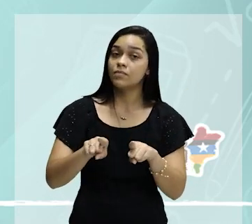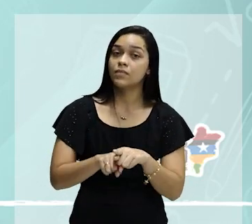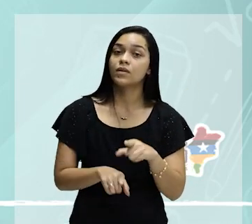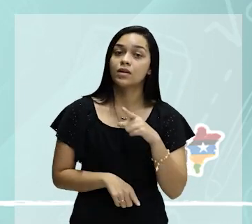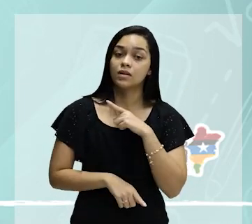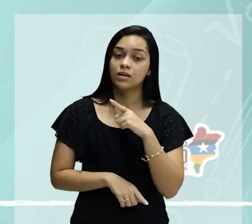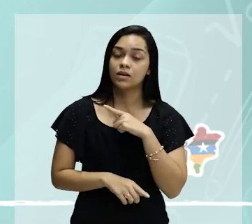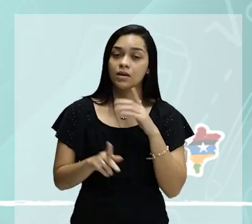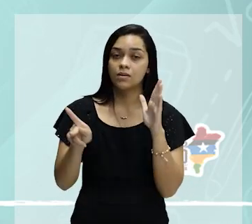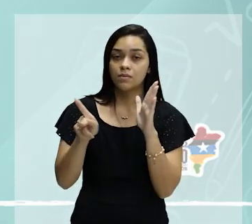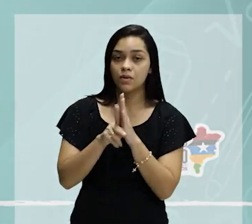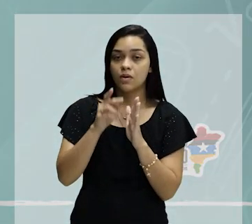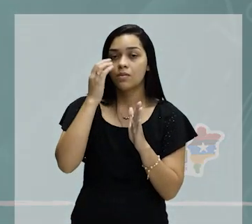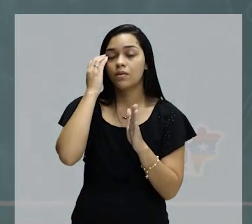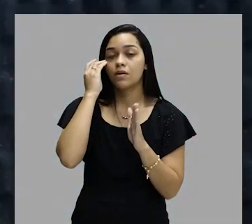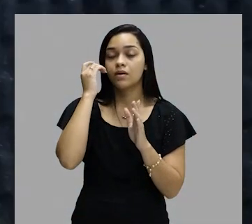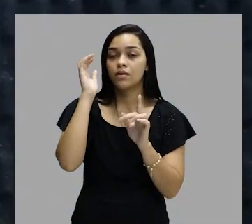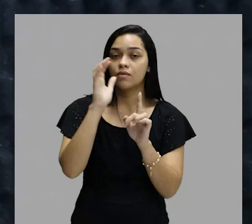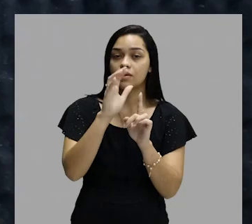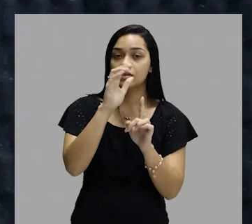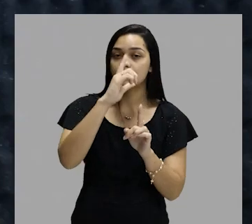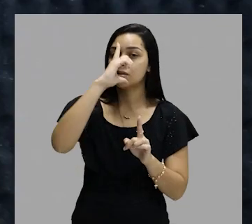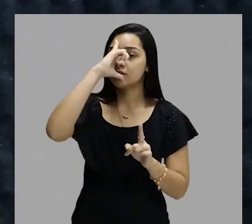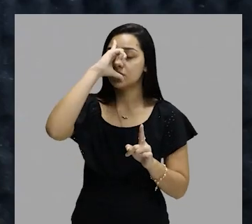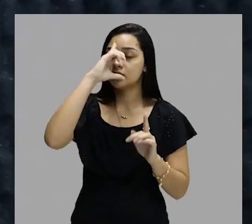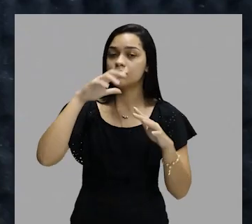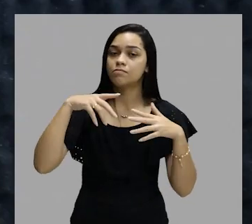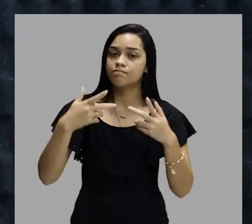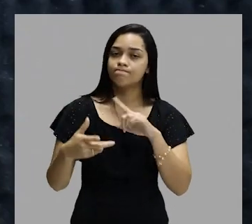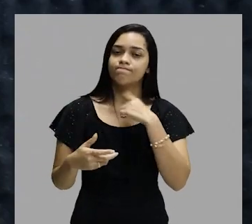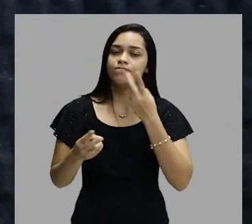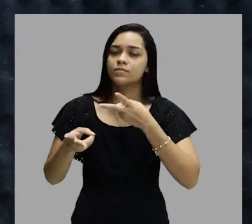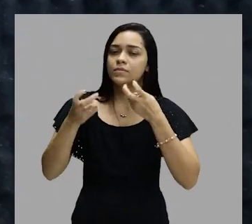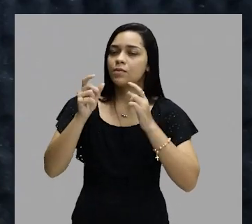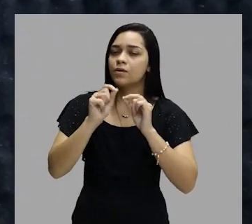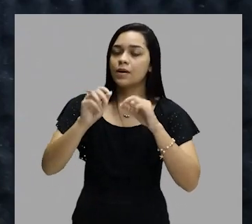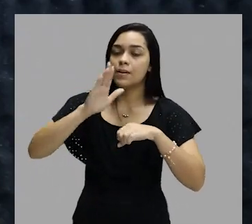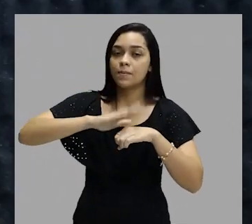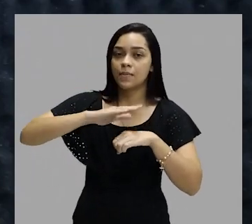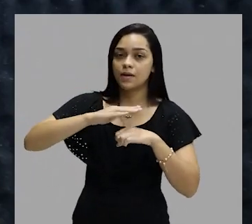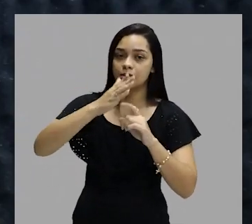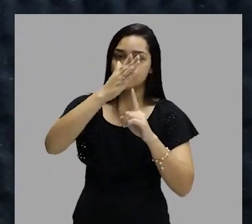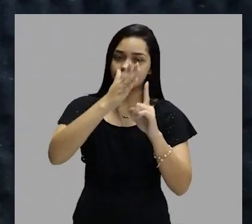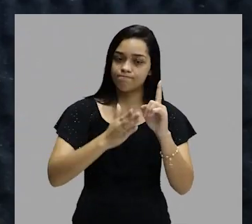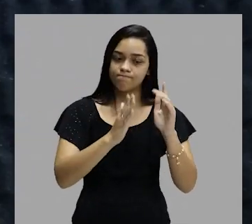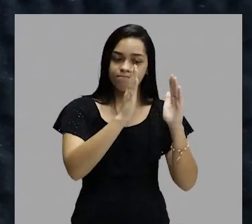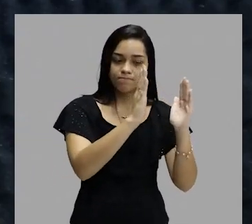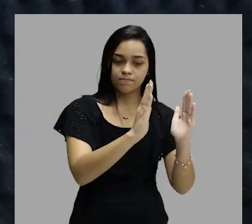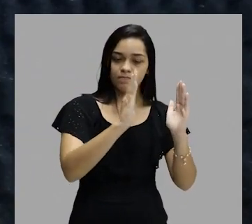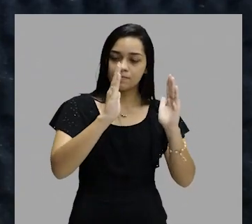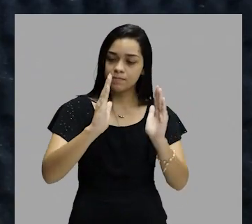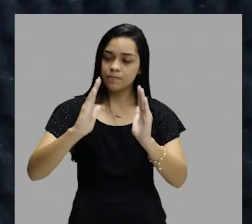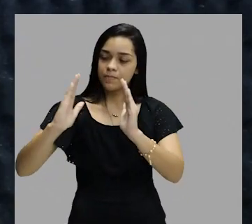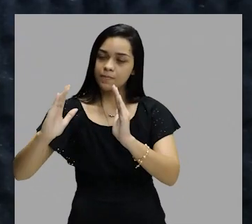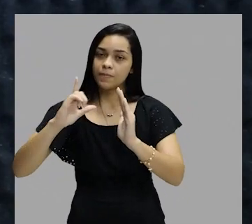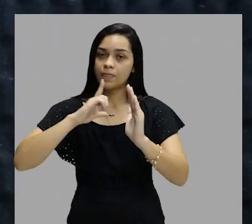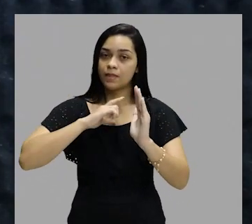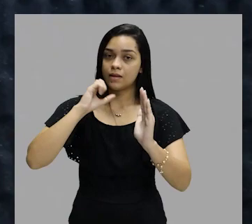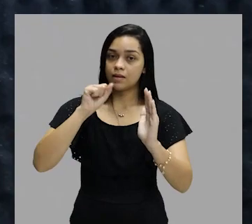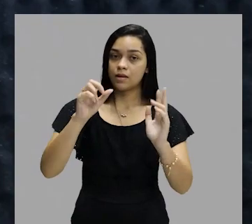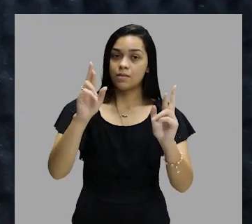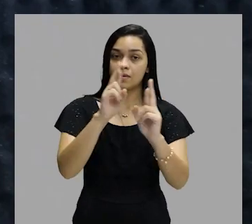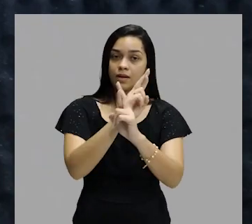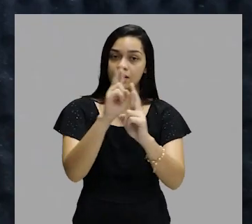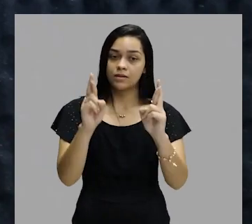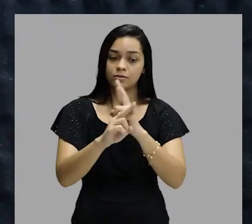uma derivação e uma influência do latim. Então, é como a gente pensasse, mais da metade do texto vai ter alguma relação